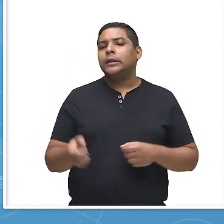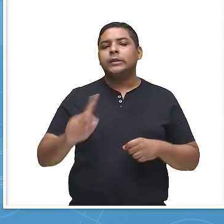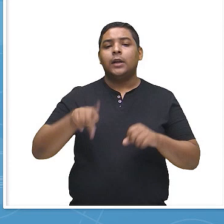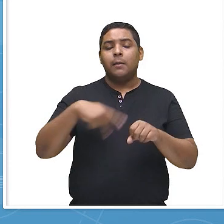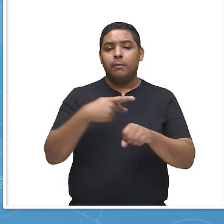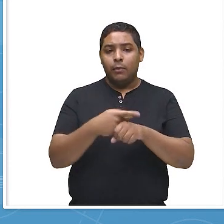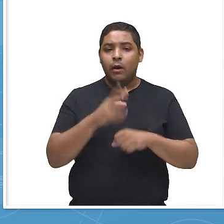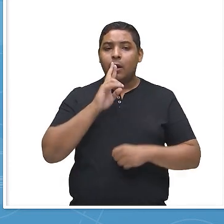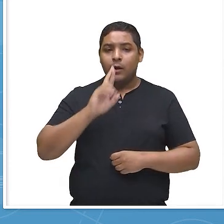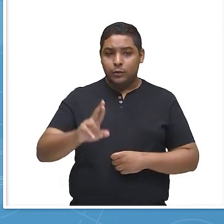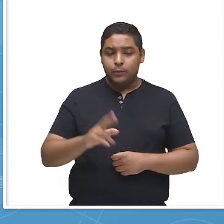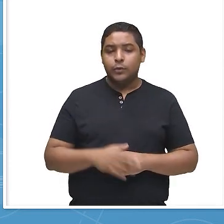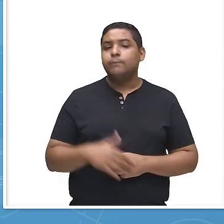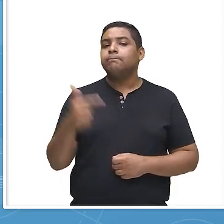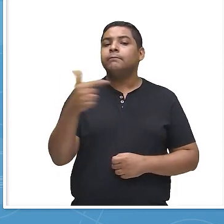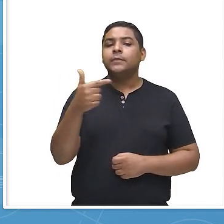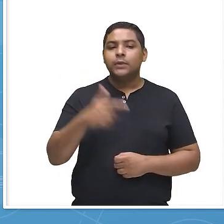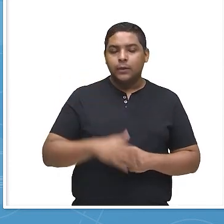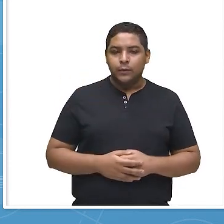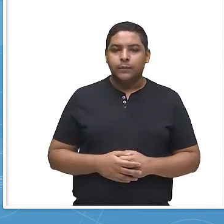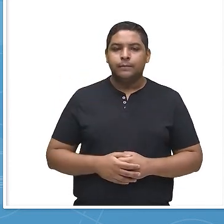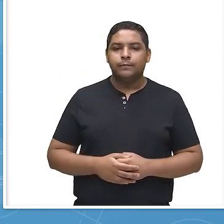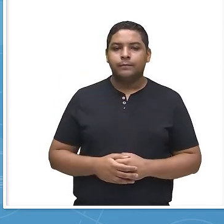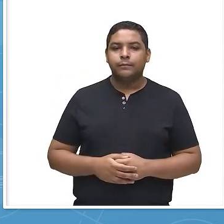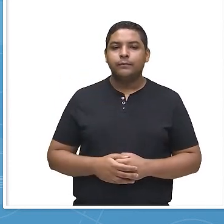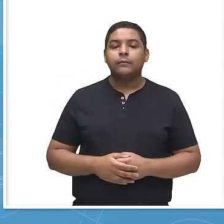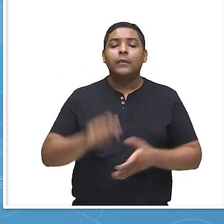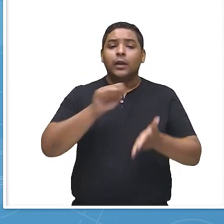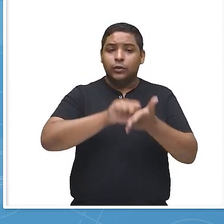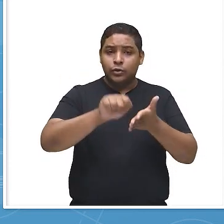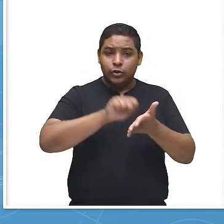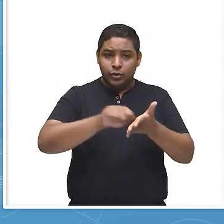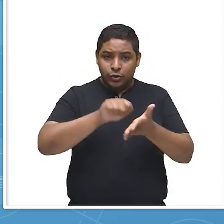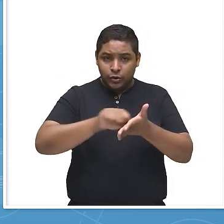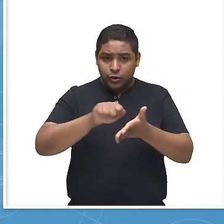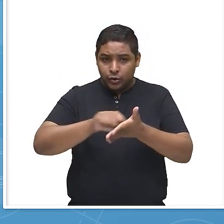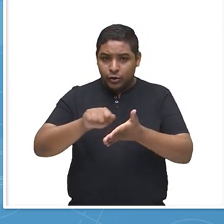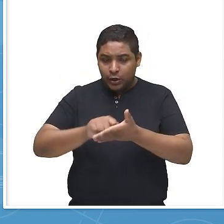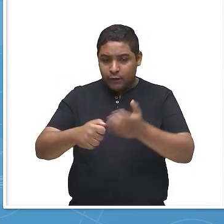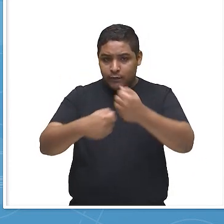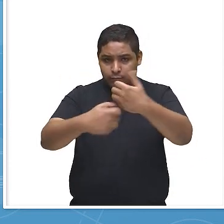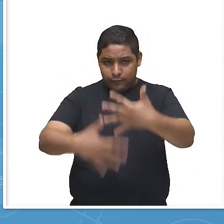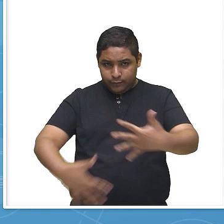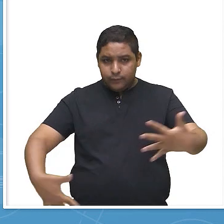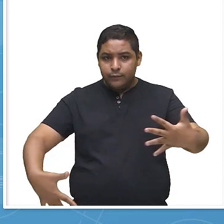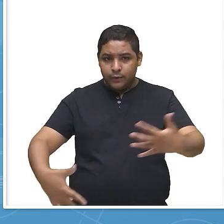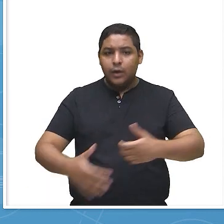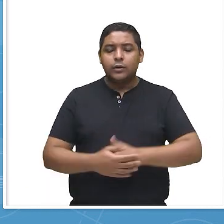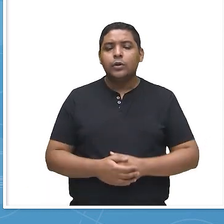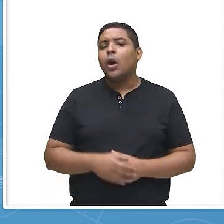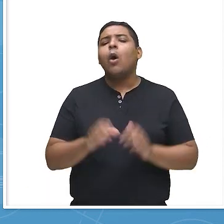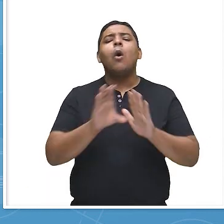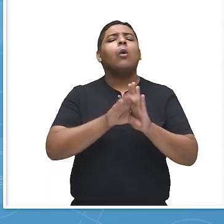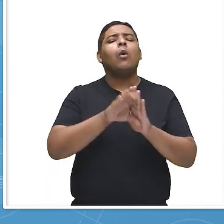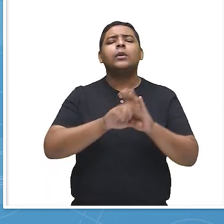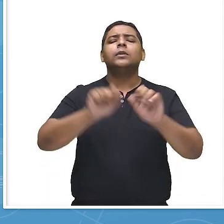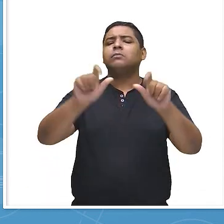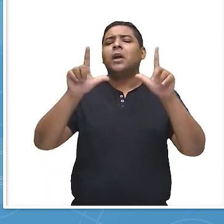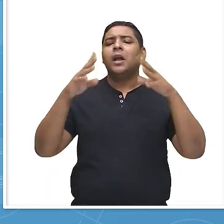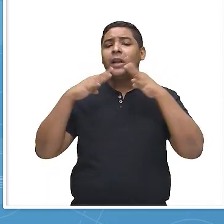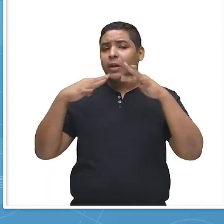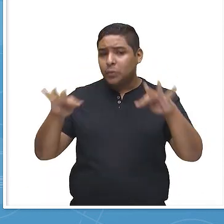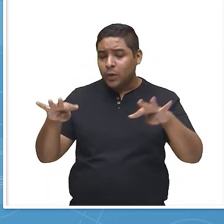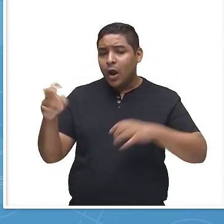responde. Na segunda questão, quero que você coloque no chat para nós qual o conceito de paisagem